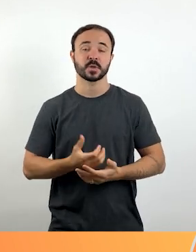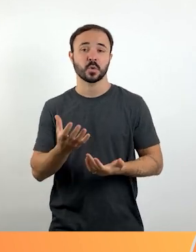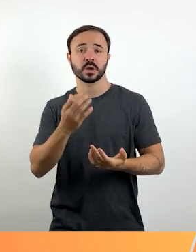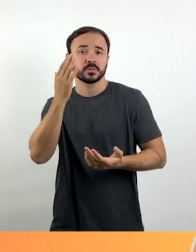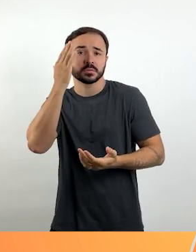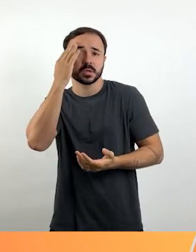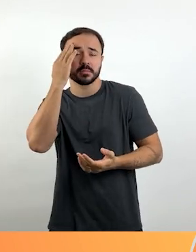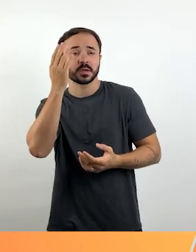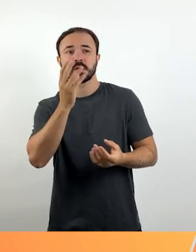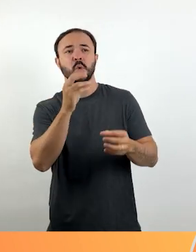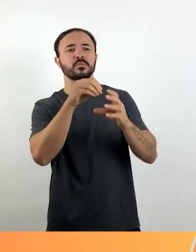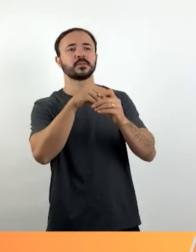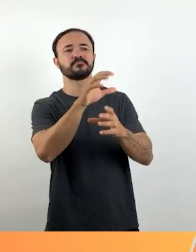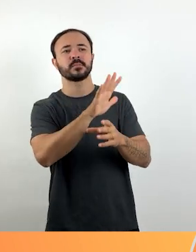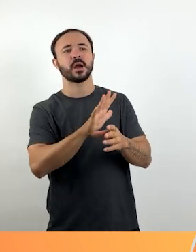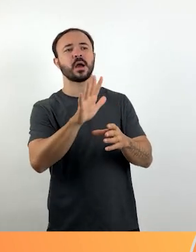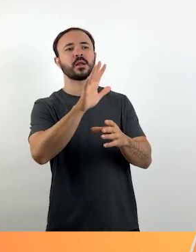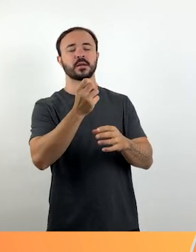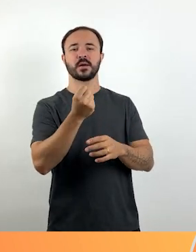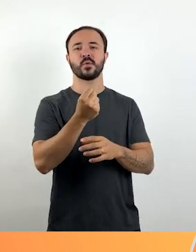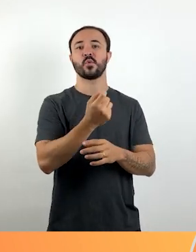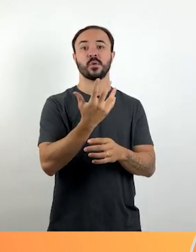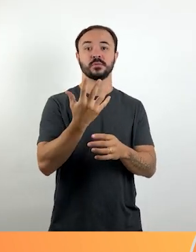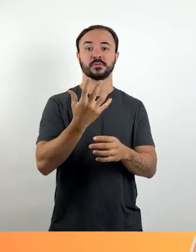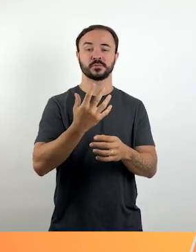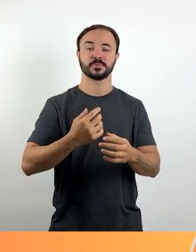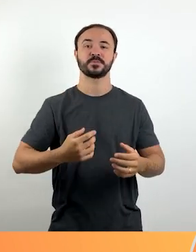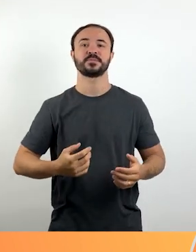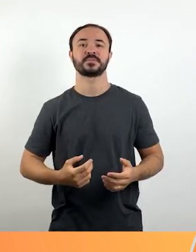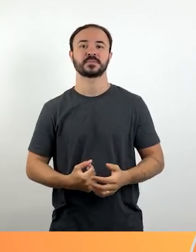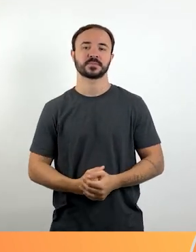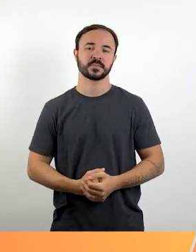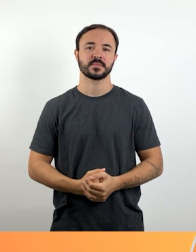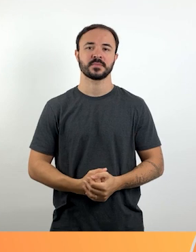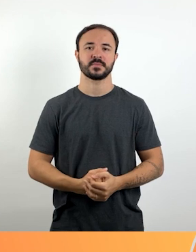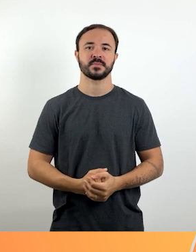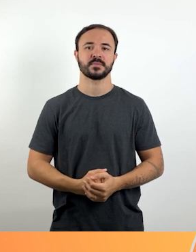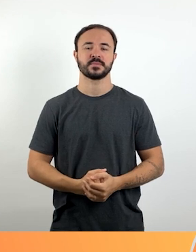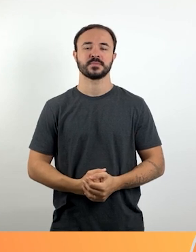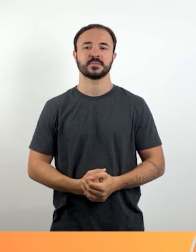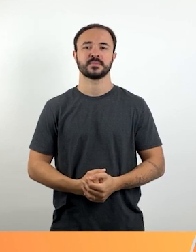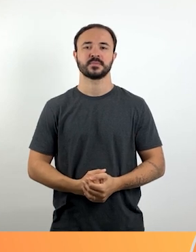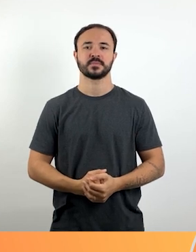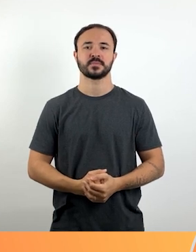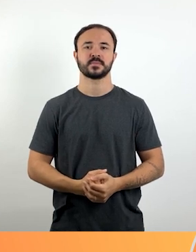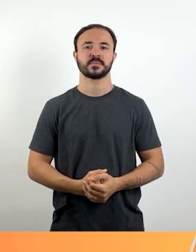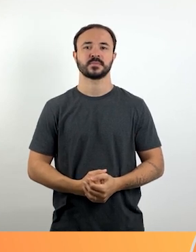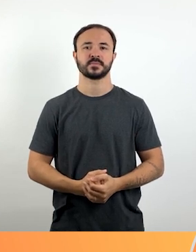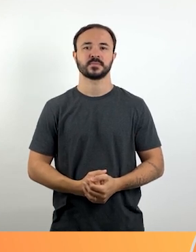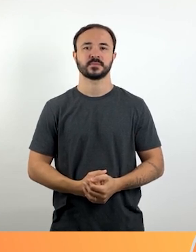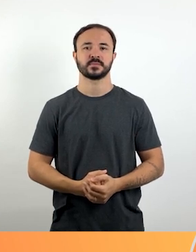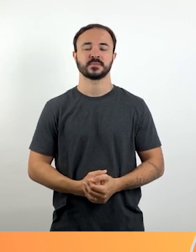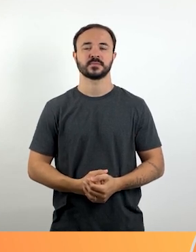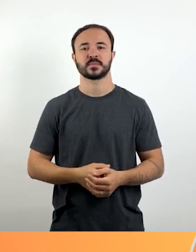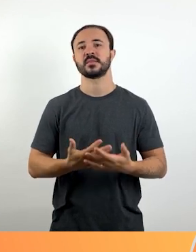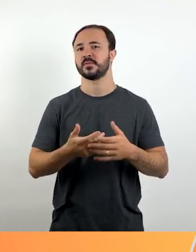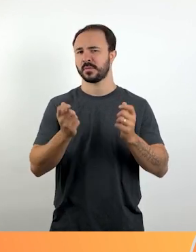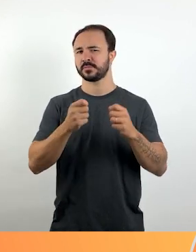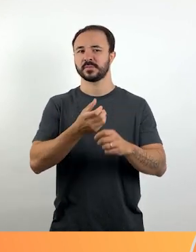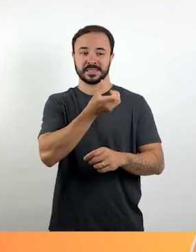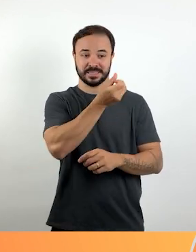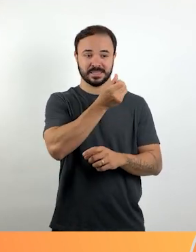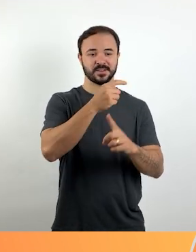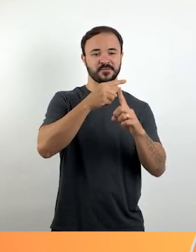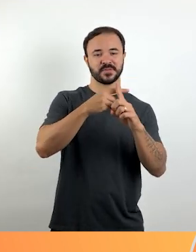área, bastava eu multiplicar, né, essa raiz quadrada de 6 vezes a raiz quadrada de 6, que é o próprio número 6, né? Já que